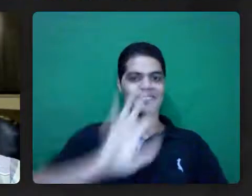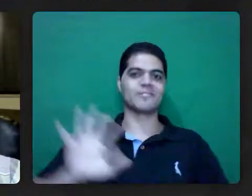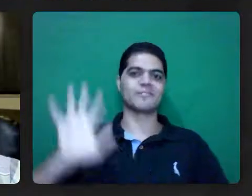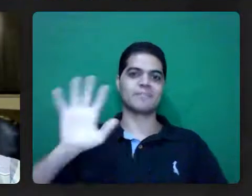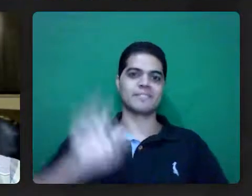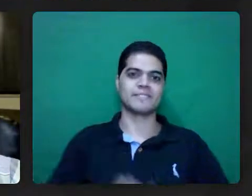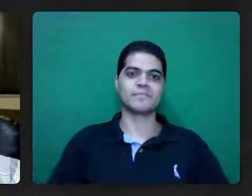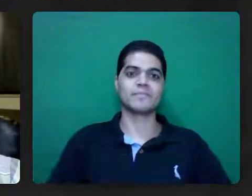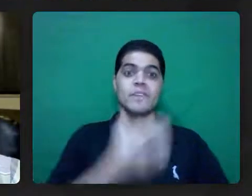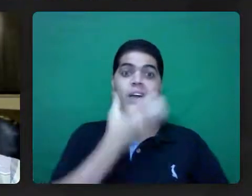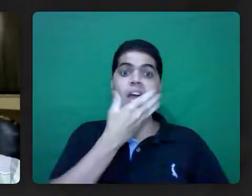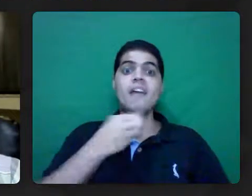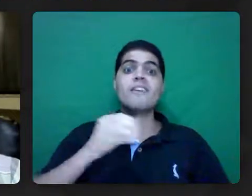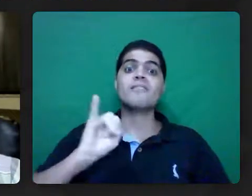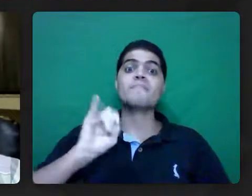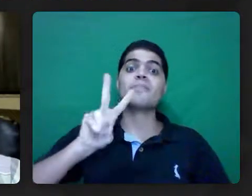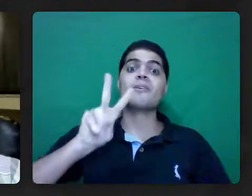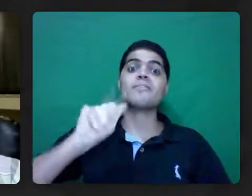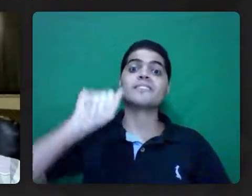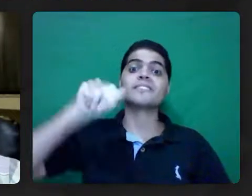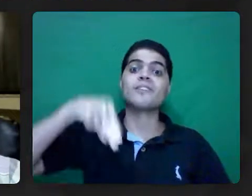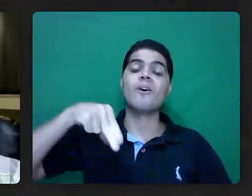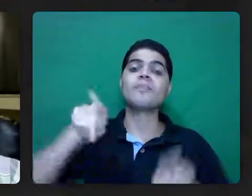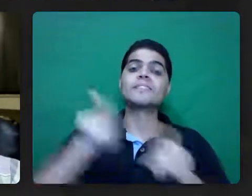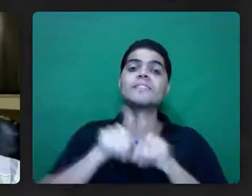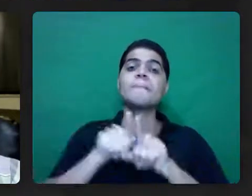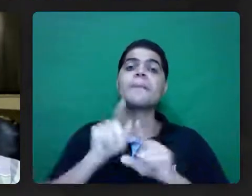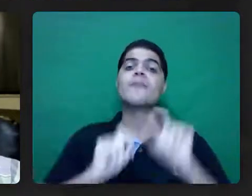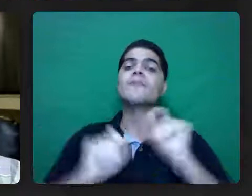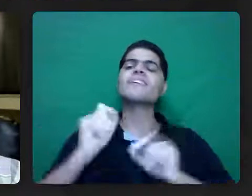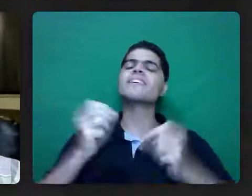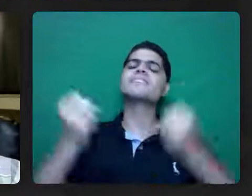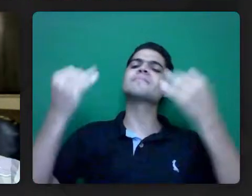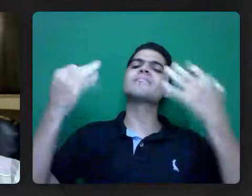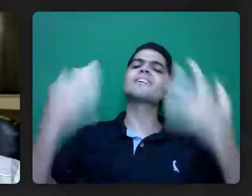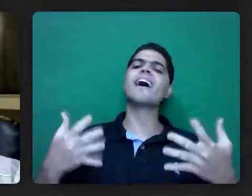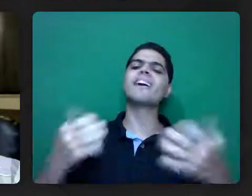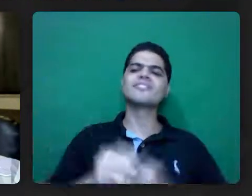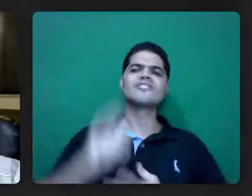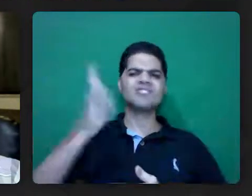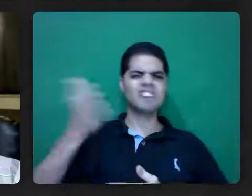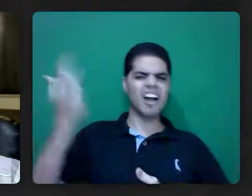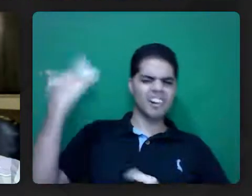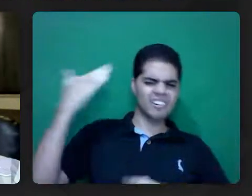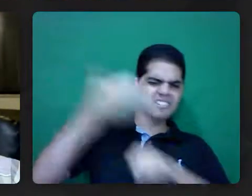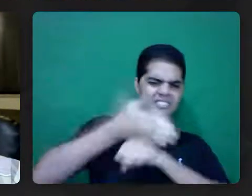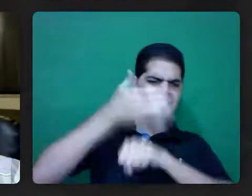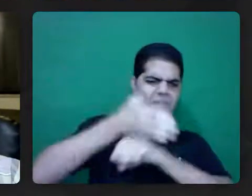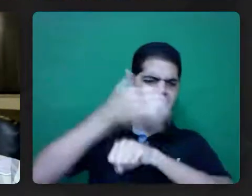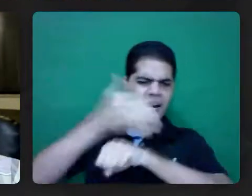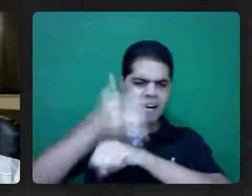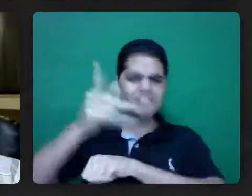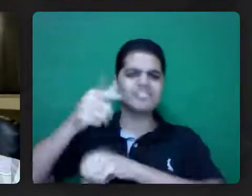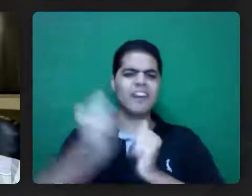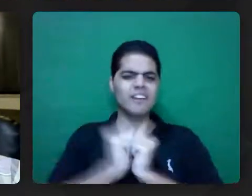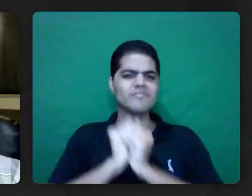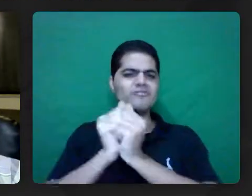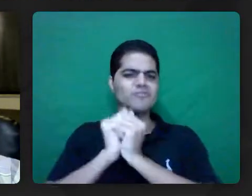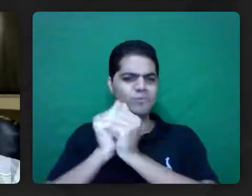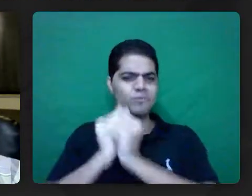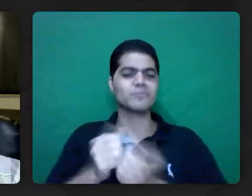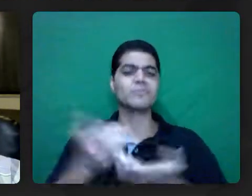professor Ivan, gente, o professor Ivan é rato de hackathon, rato de maratona de inovação, já participou de um monte, inclusive, com a gente. Professor